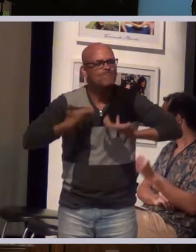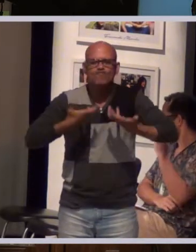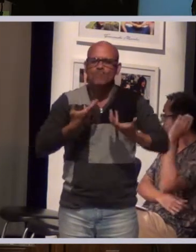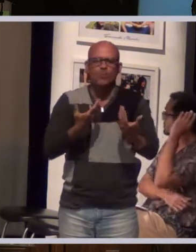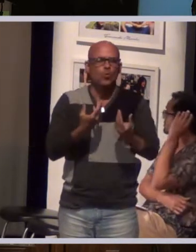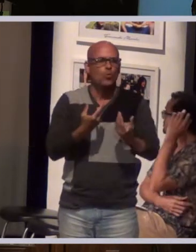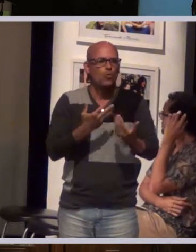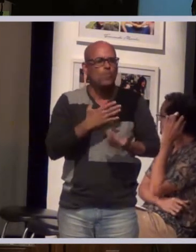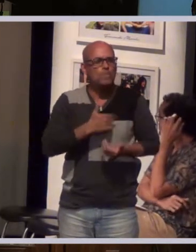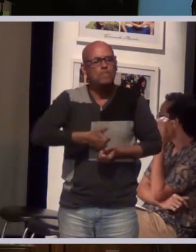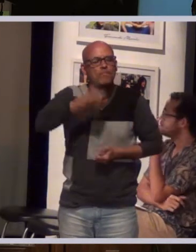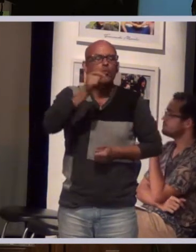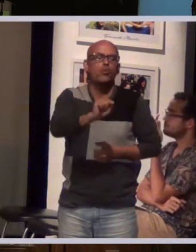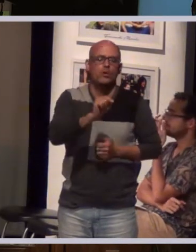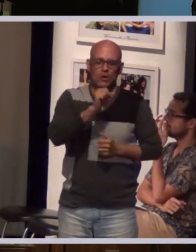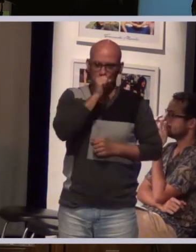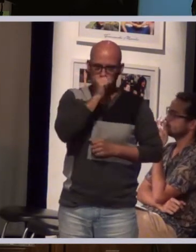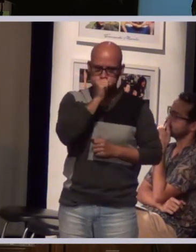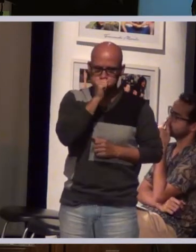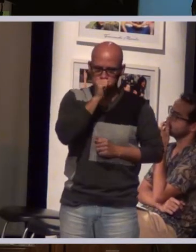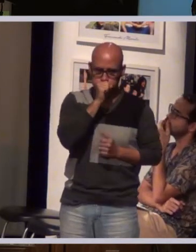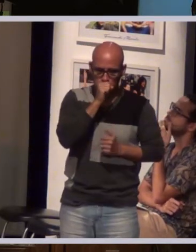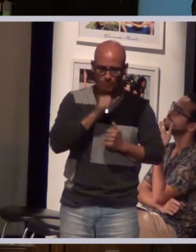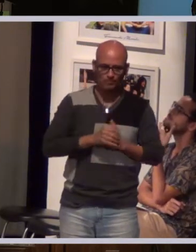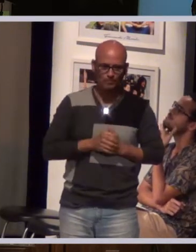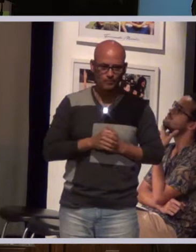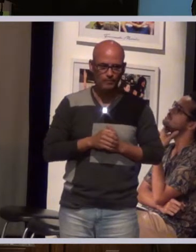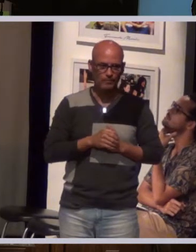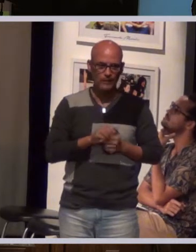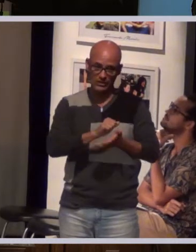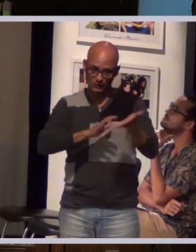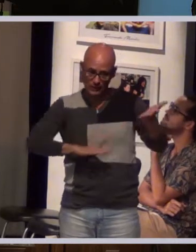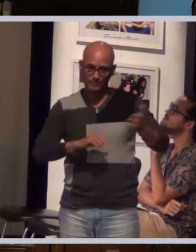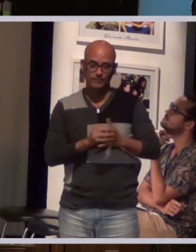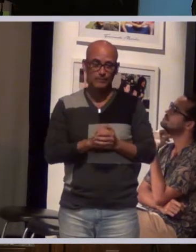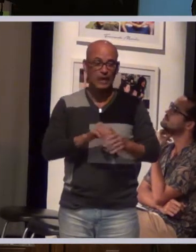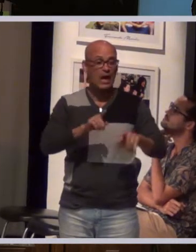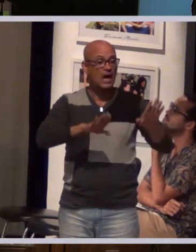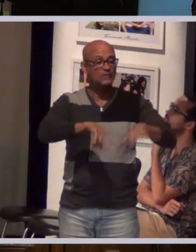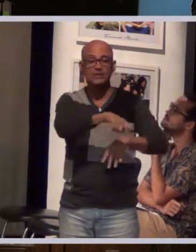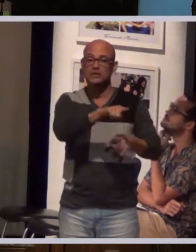por último, ele também fala, não gosto de desenhar.